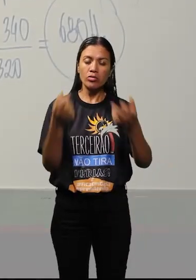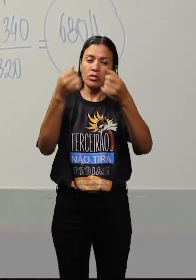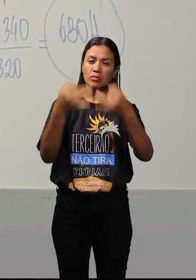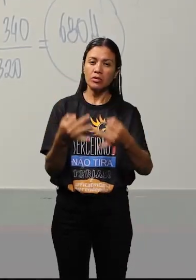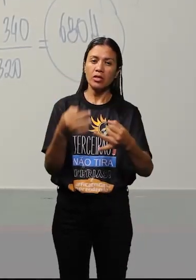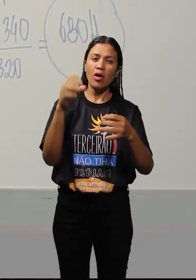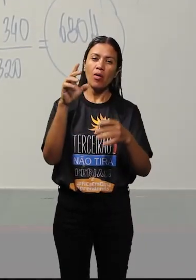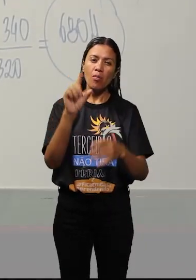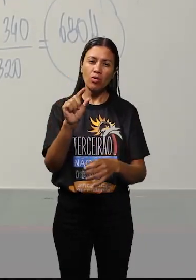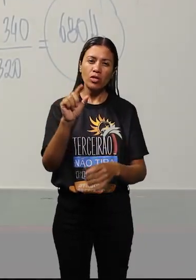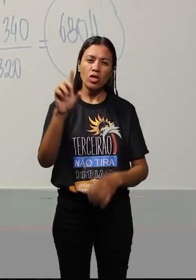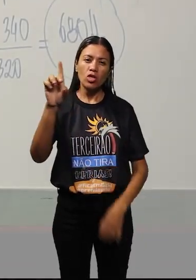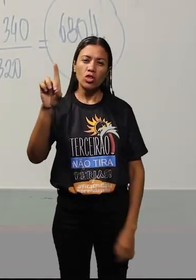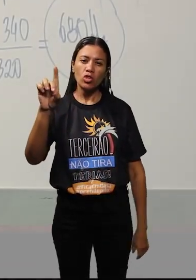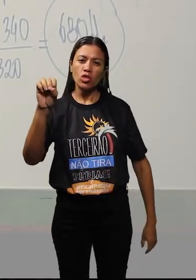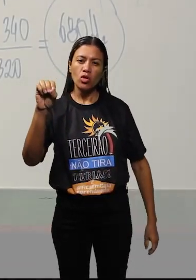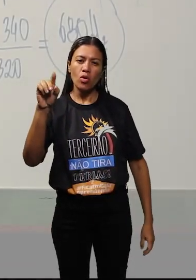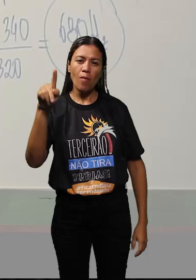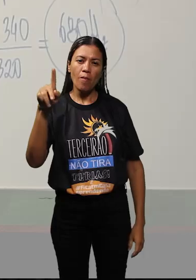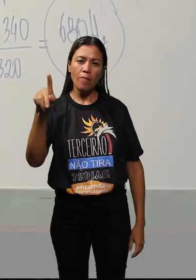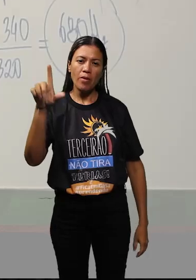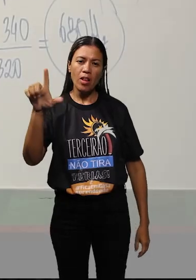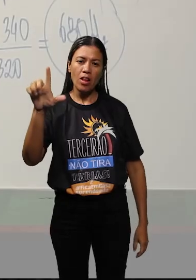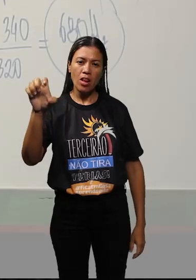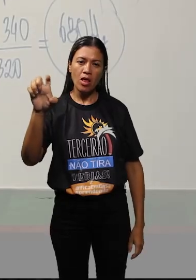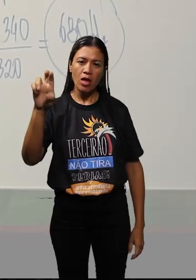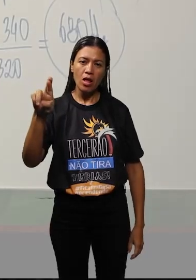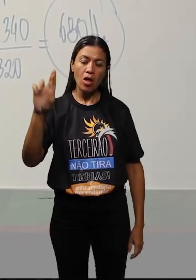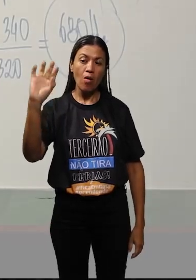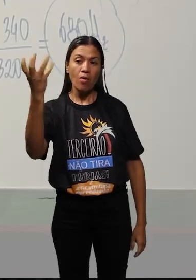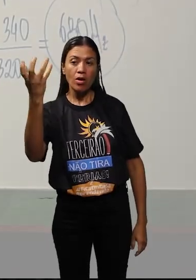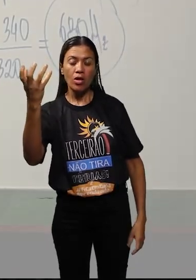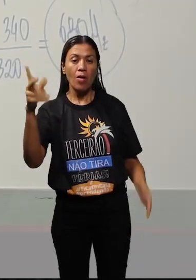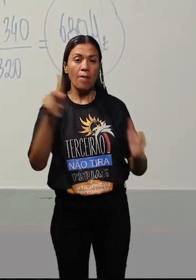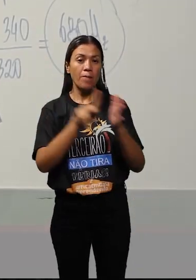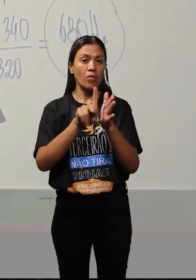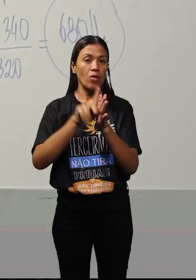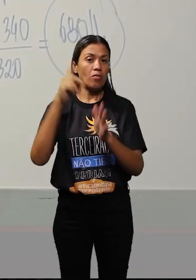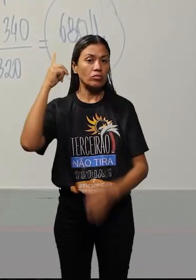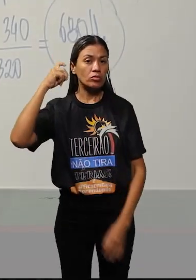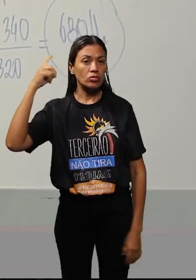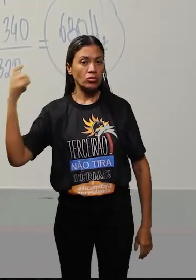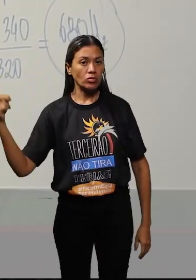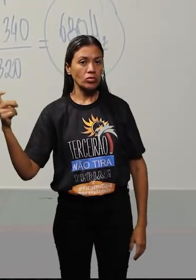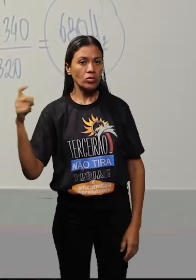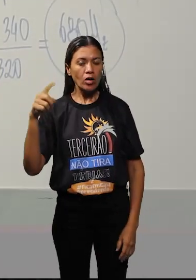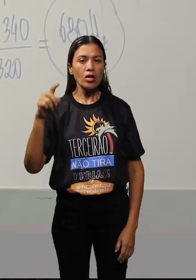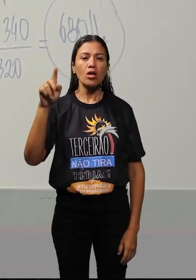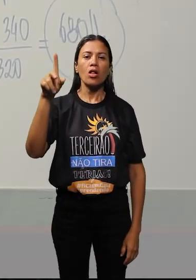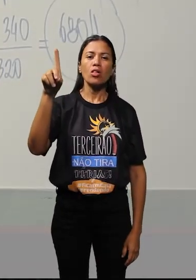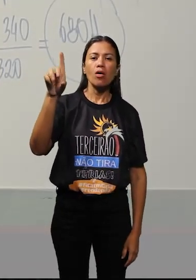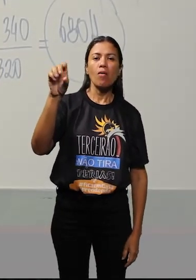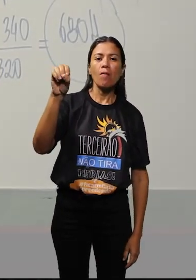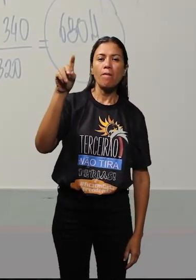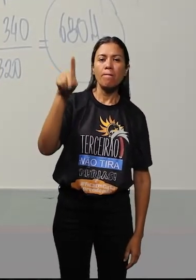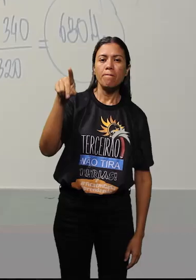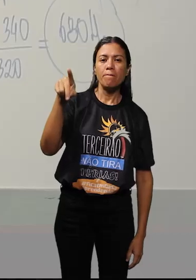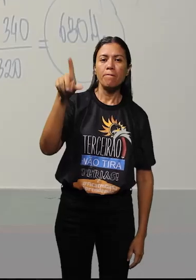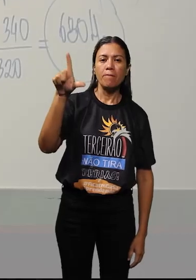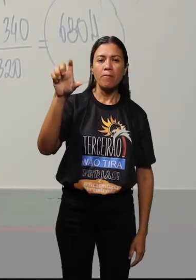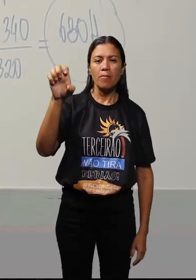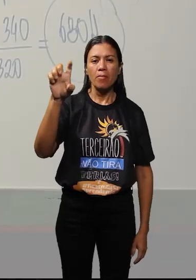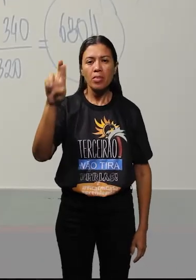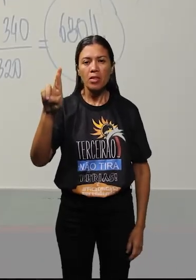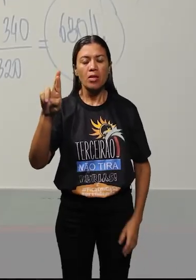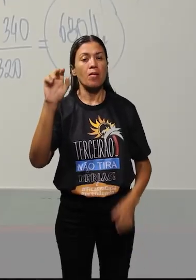voltada para som. O que acontece? O que é o efeito Doppler, professor? Vou explicar para vocês de uma maneira muito simples, para depois a gente tentar